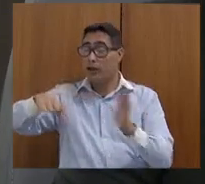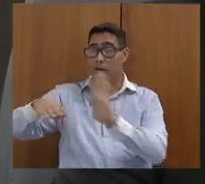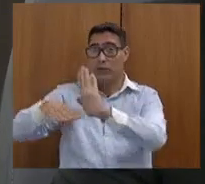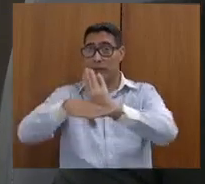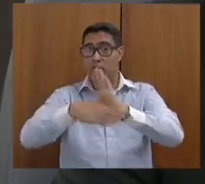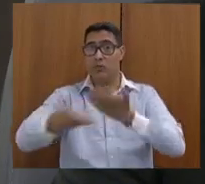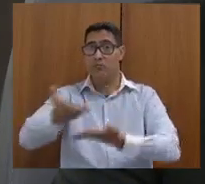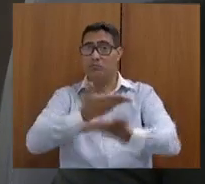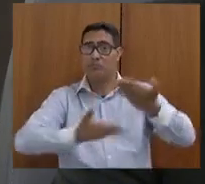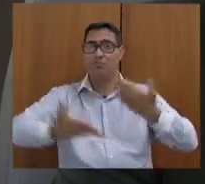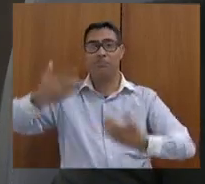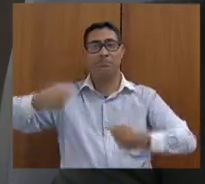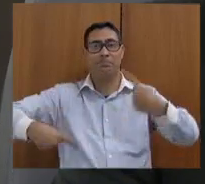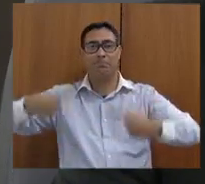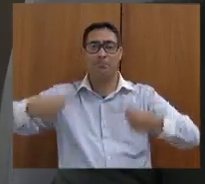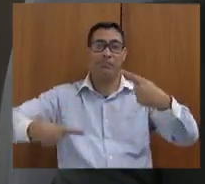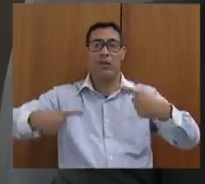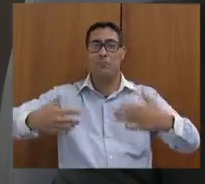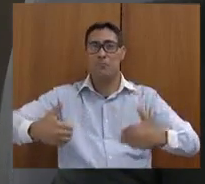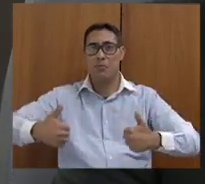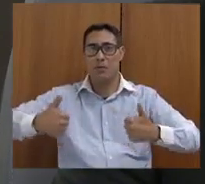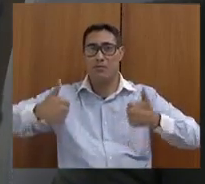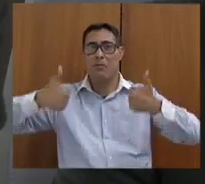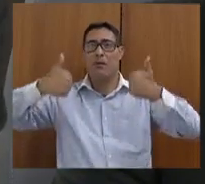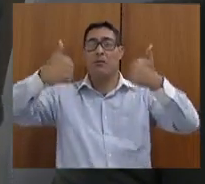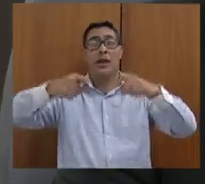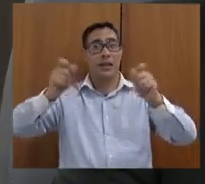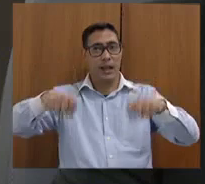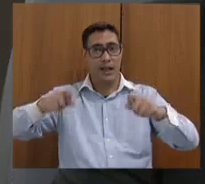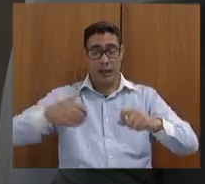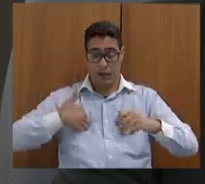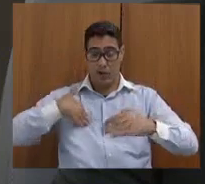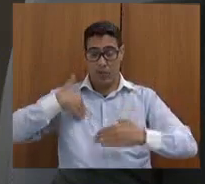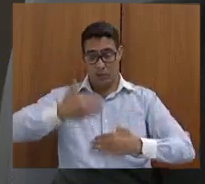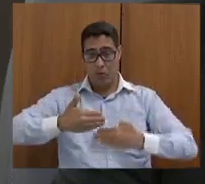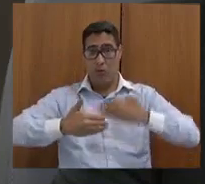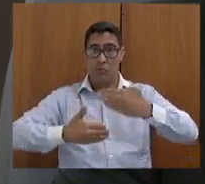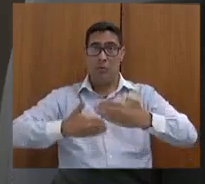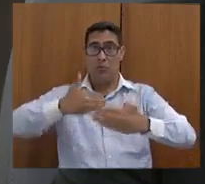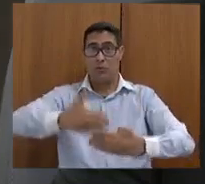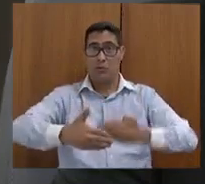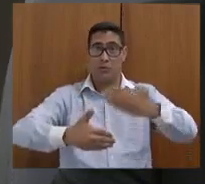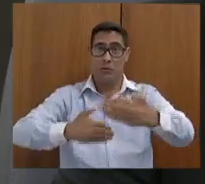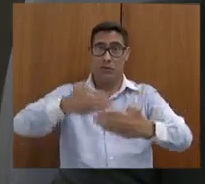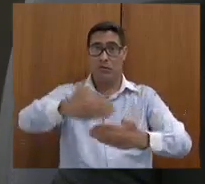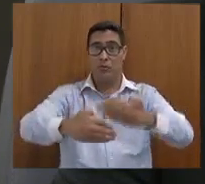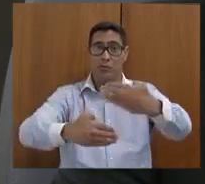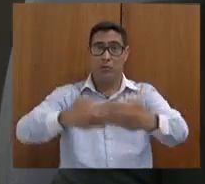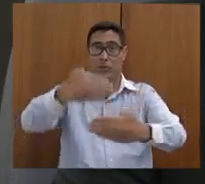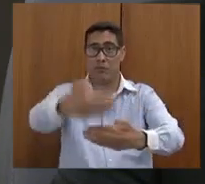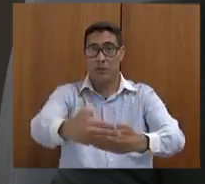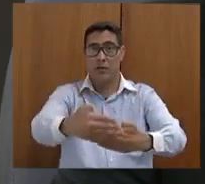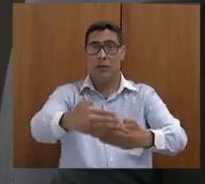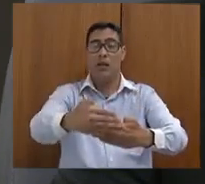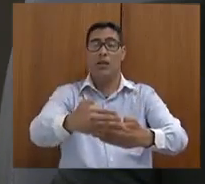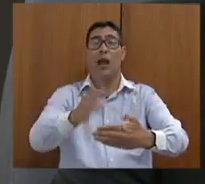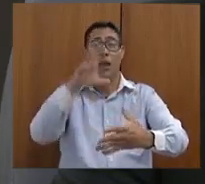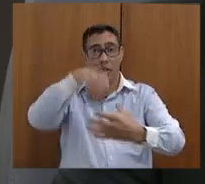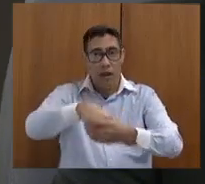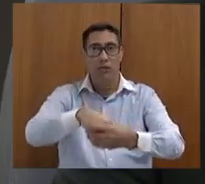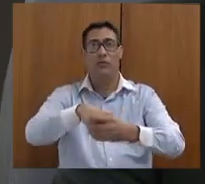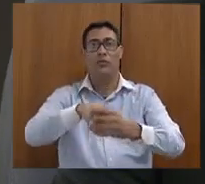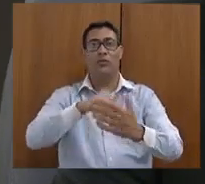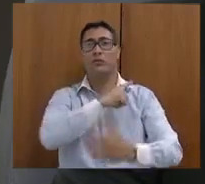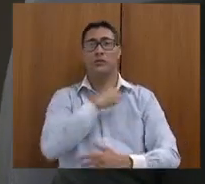E que nos permite avançar cada vez mais com educação no estado de Minas